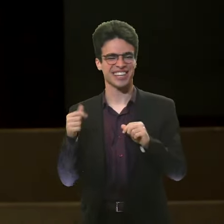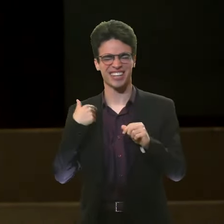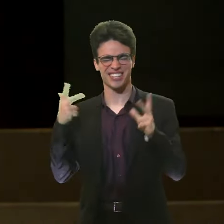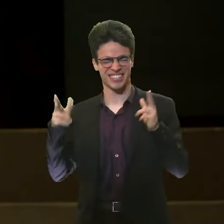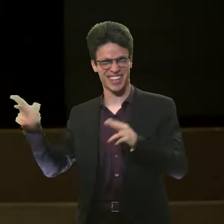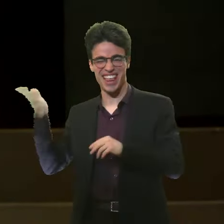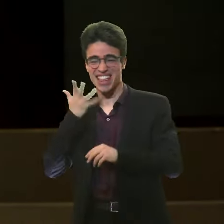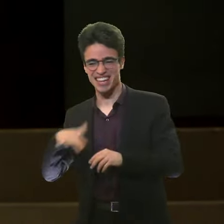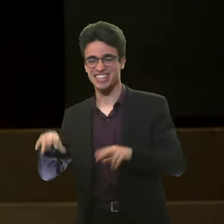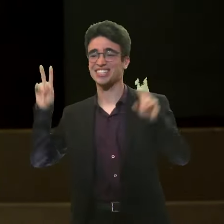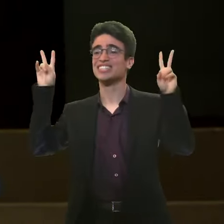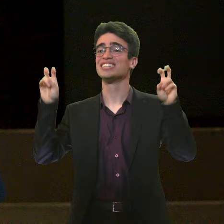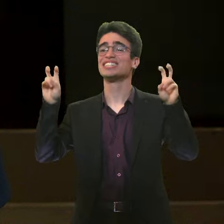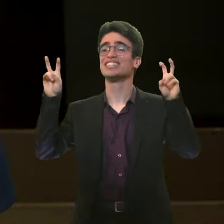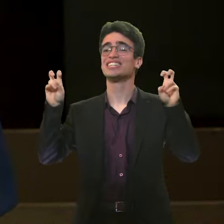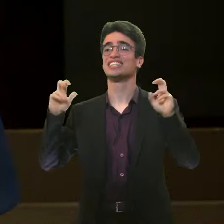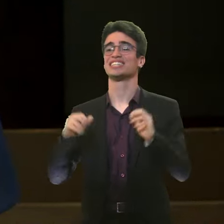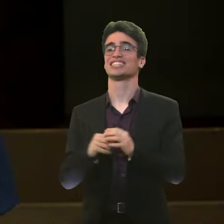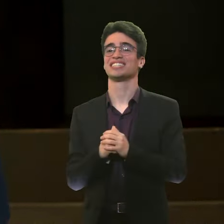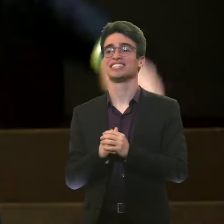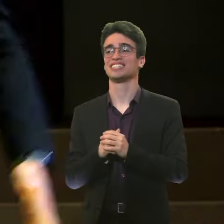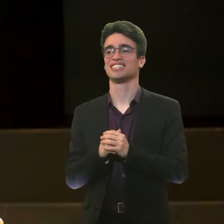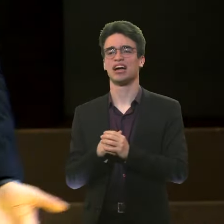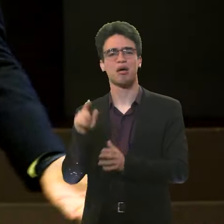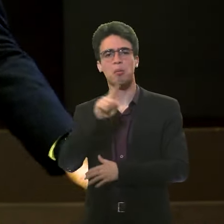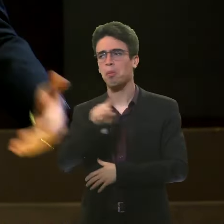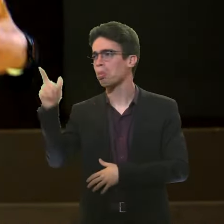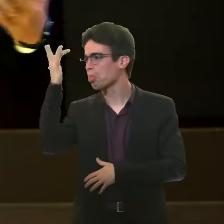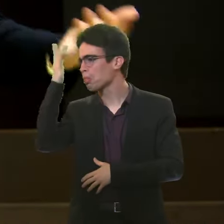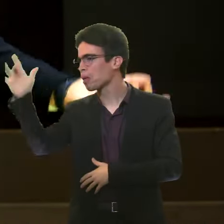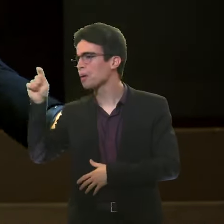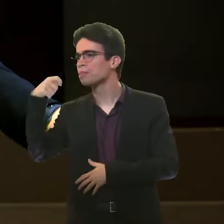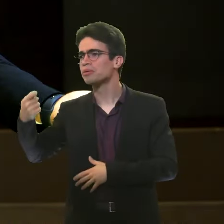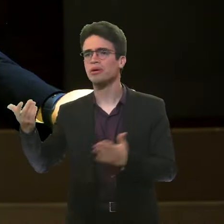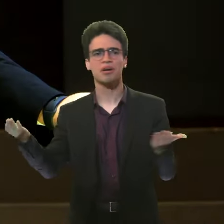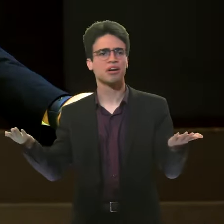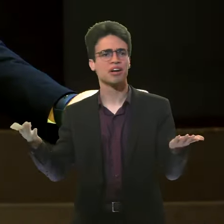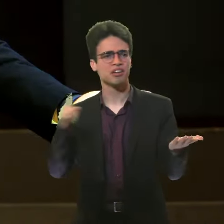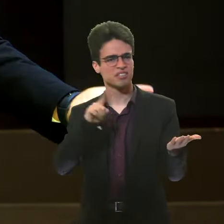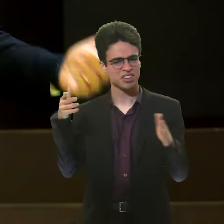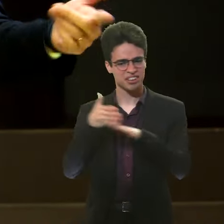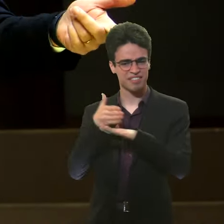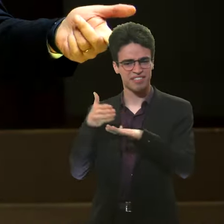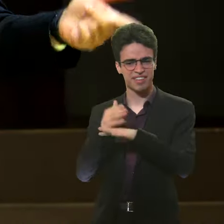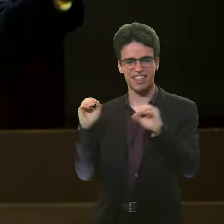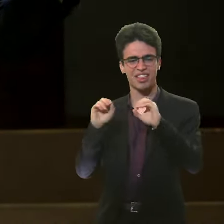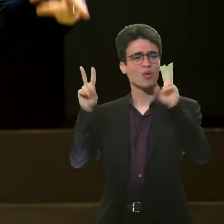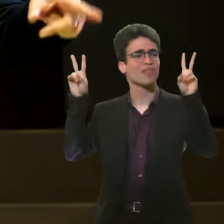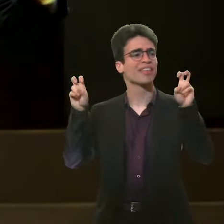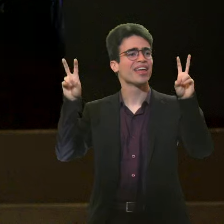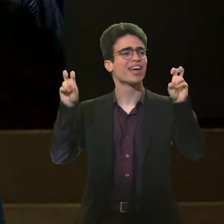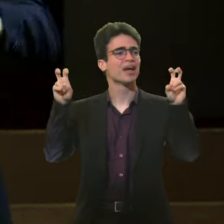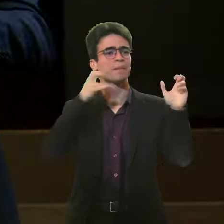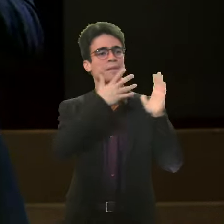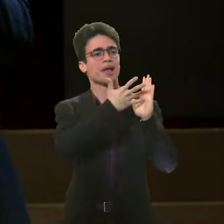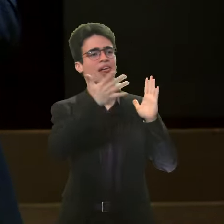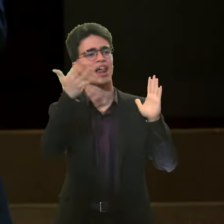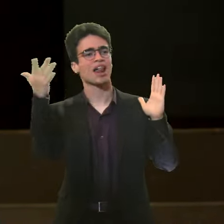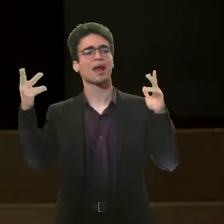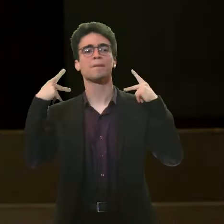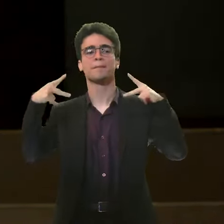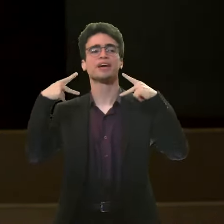vamos lá? Chamada, ninguém sabe, vocês não vieram no culto nos últimos domingos? Vou tentar de novo, uma série de